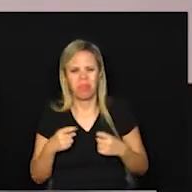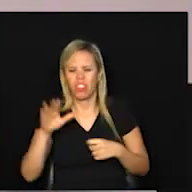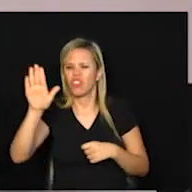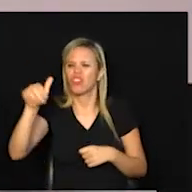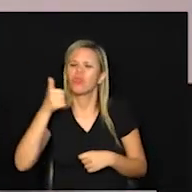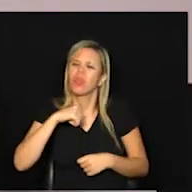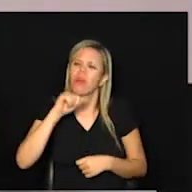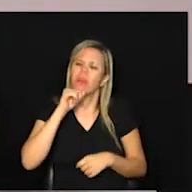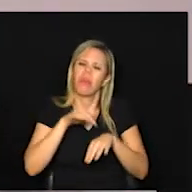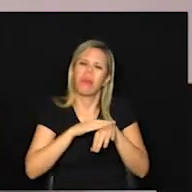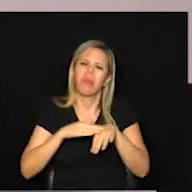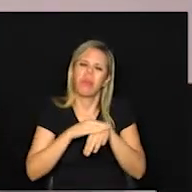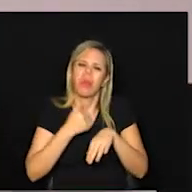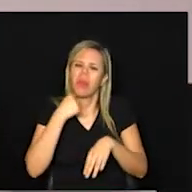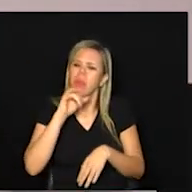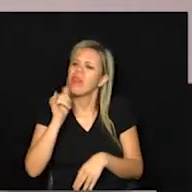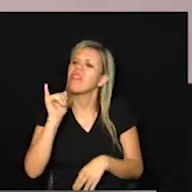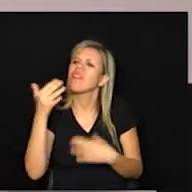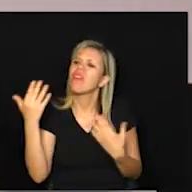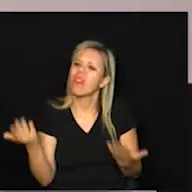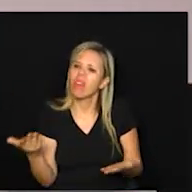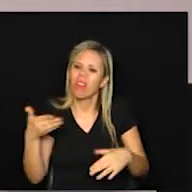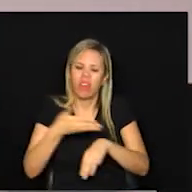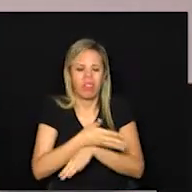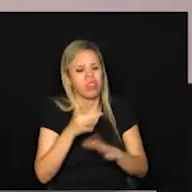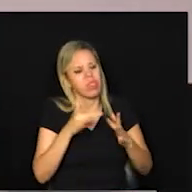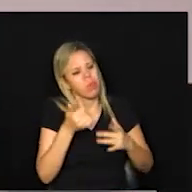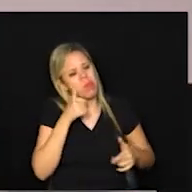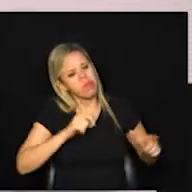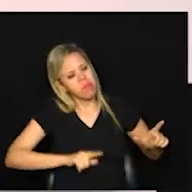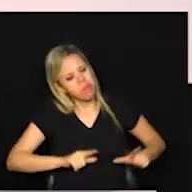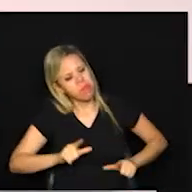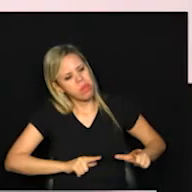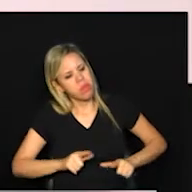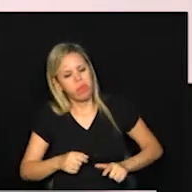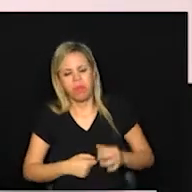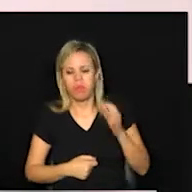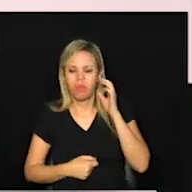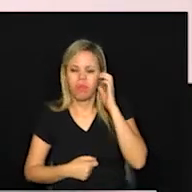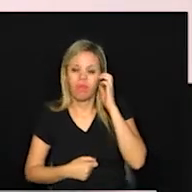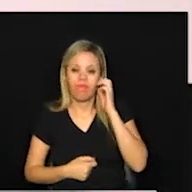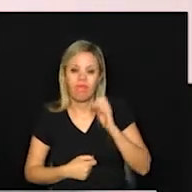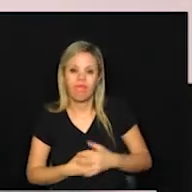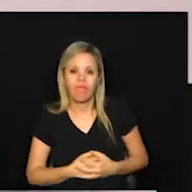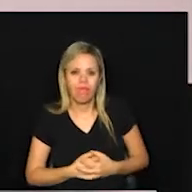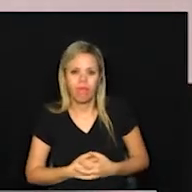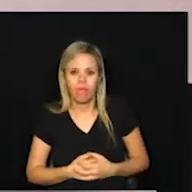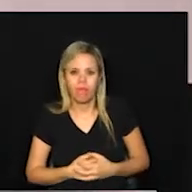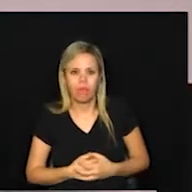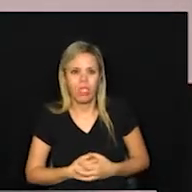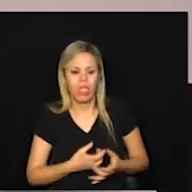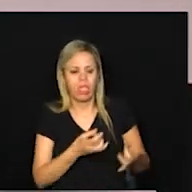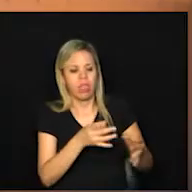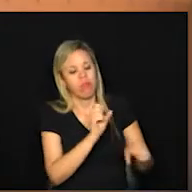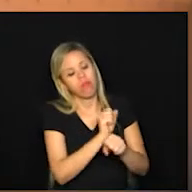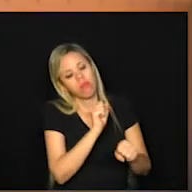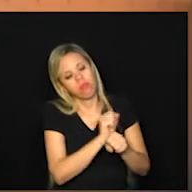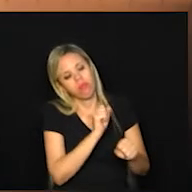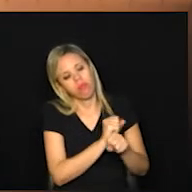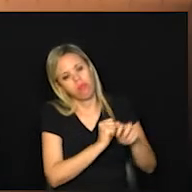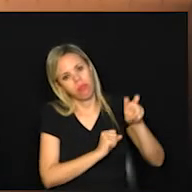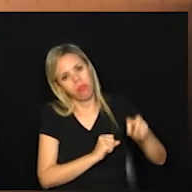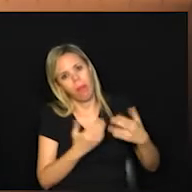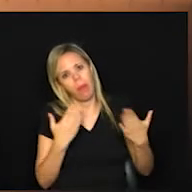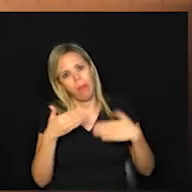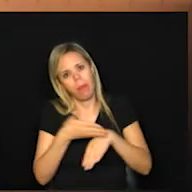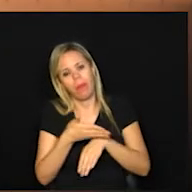mãe, conversei com a minha mãe, ela entrou em contato com a minha prima. E nisso ela me deixou ali aguardando. Participaram